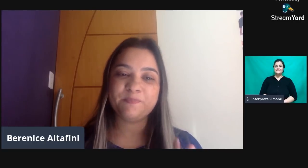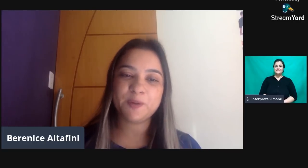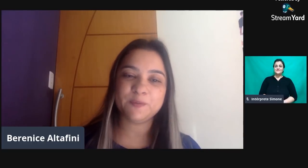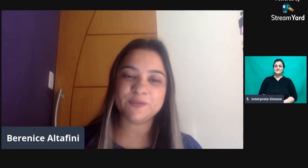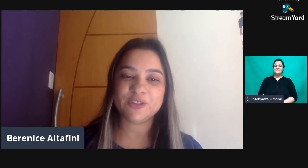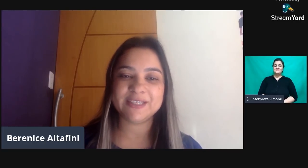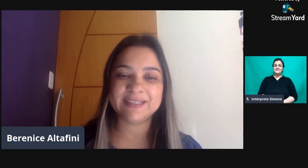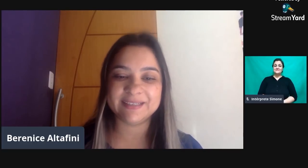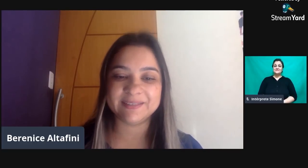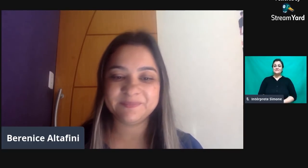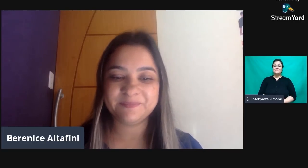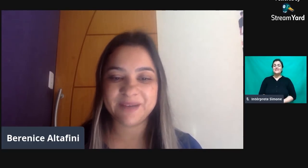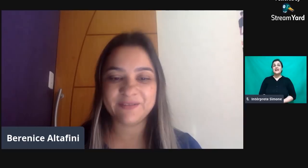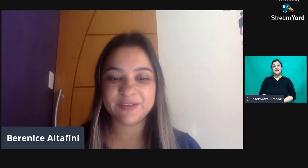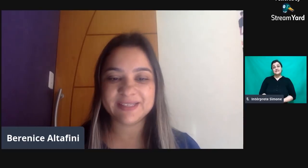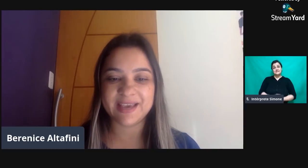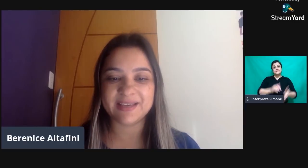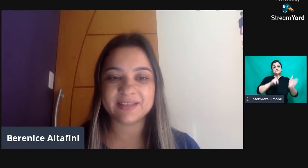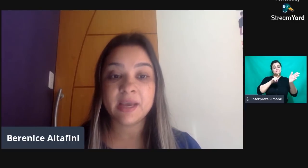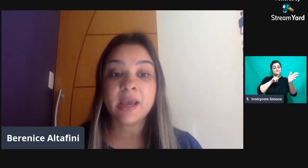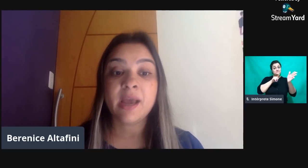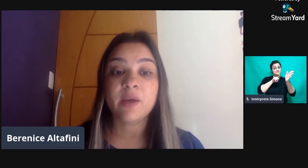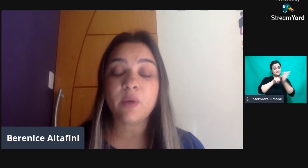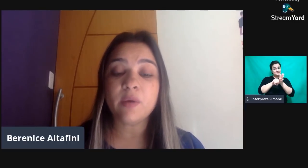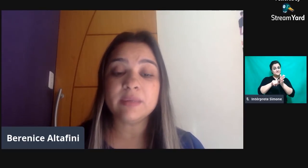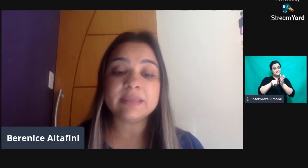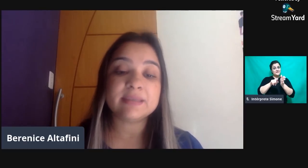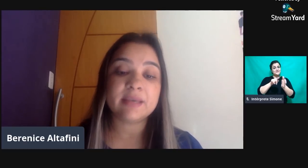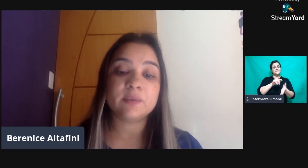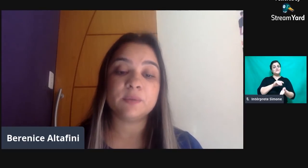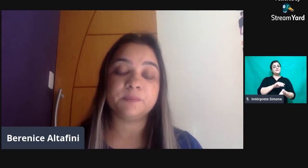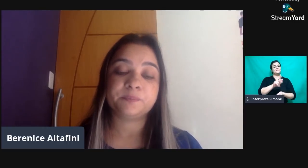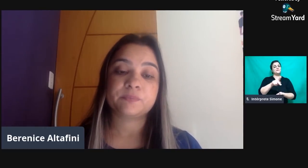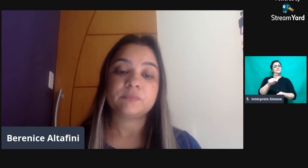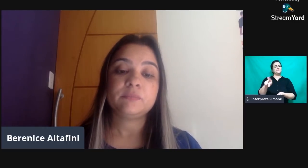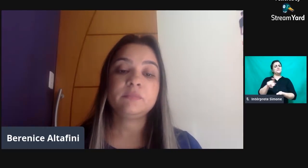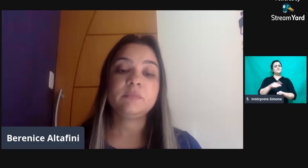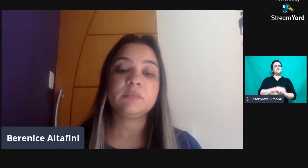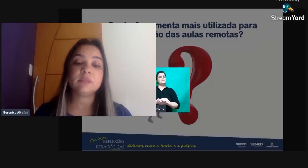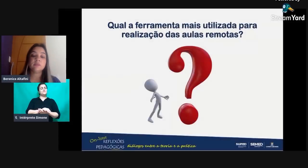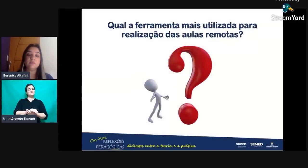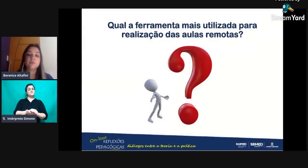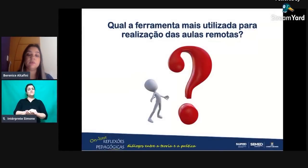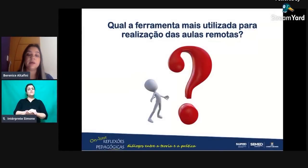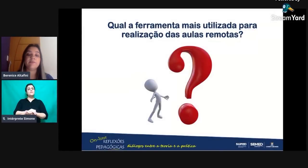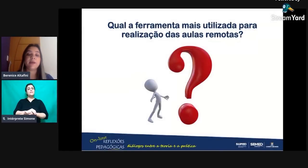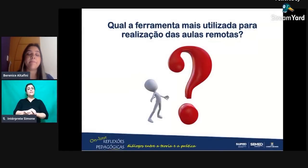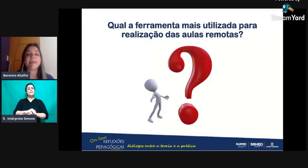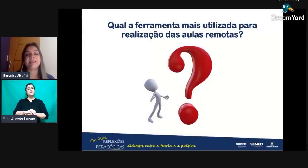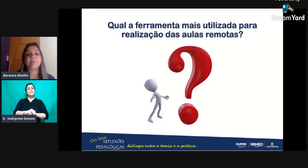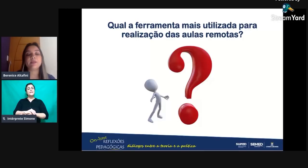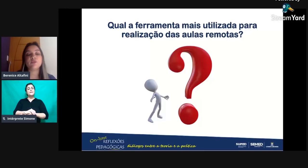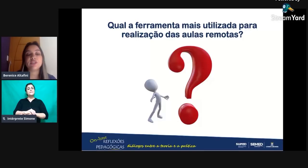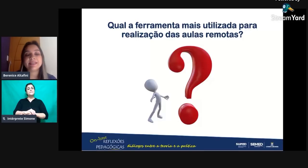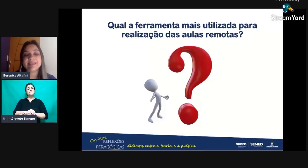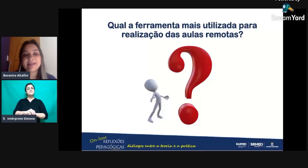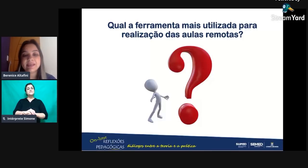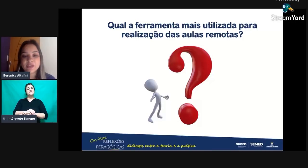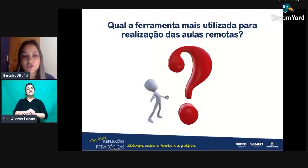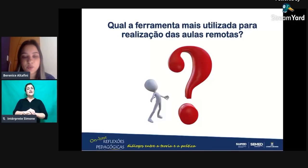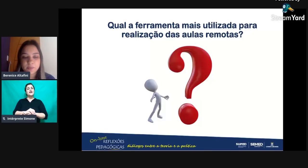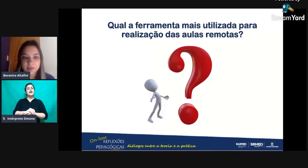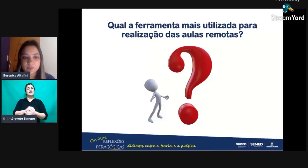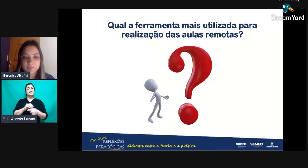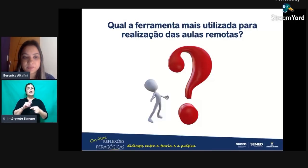uma perguntinha para vocês. Qual está sendo a ferramenta mais